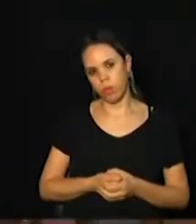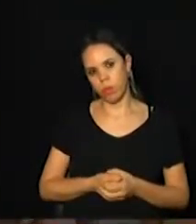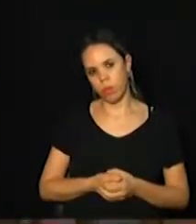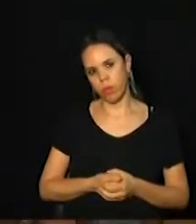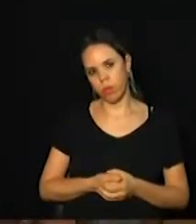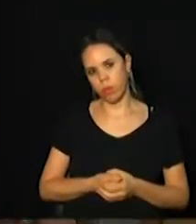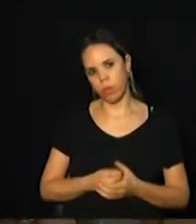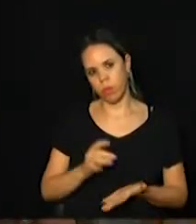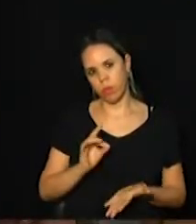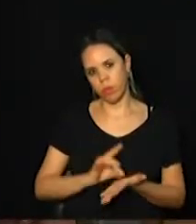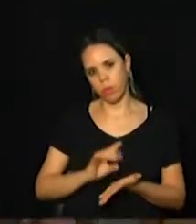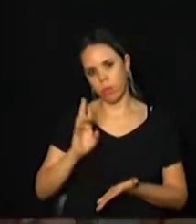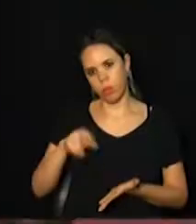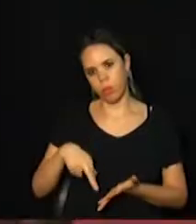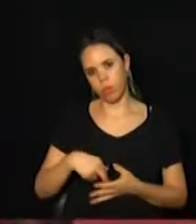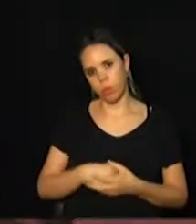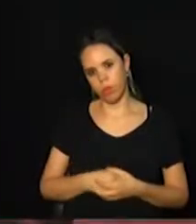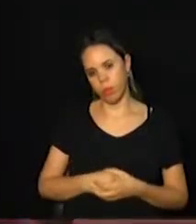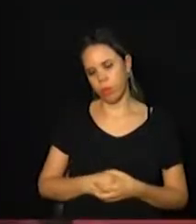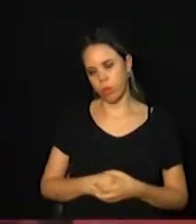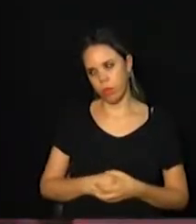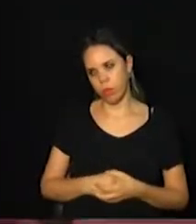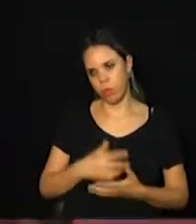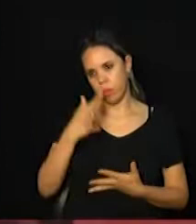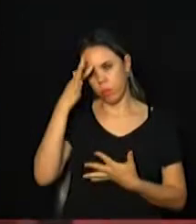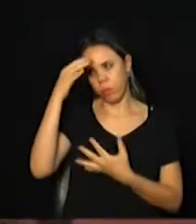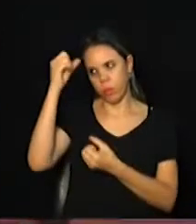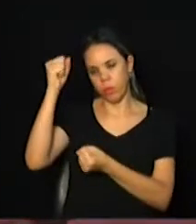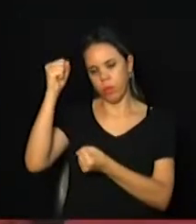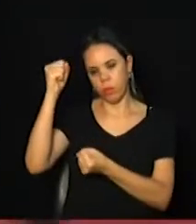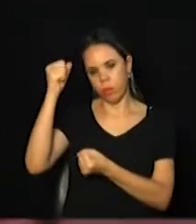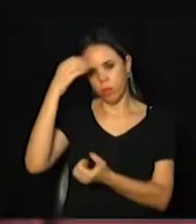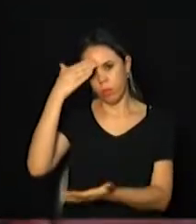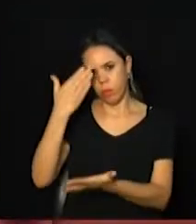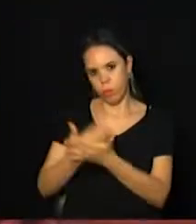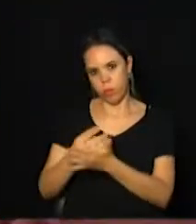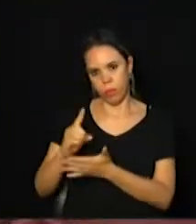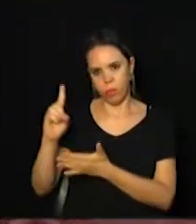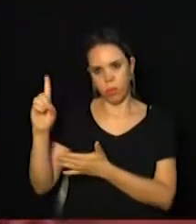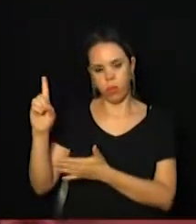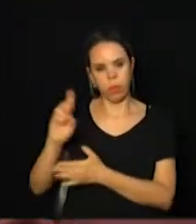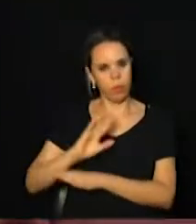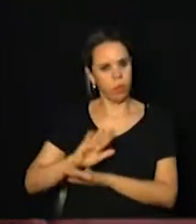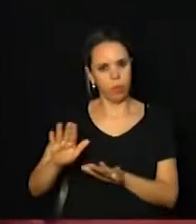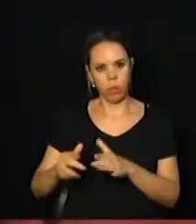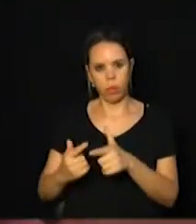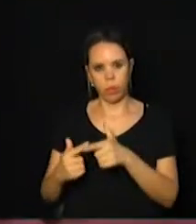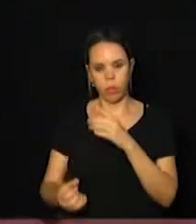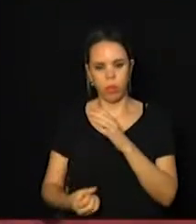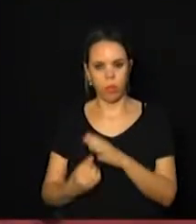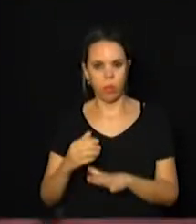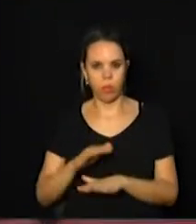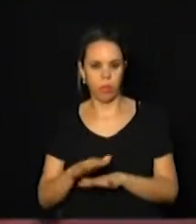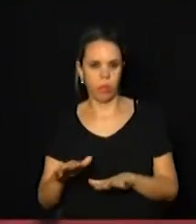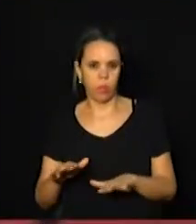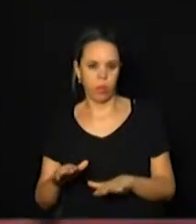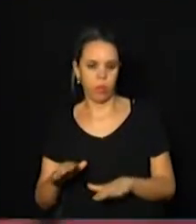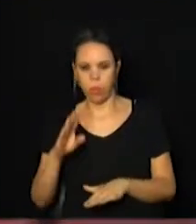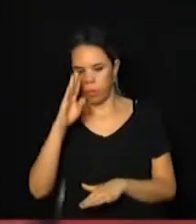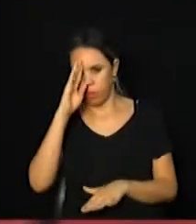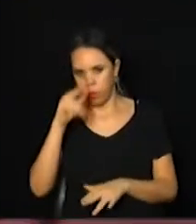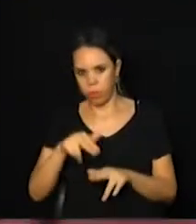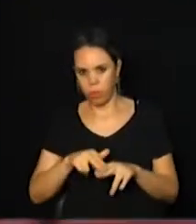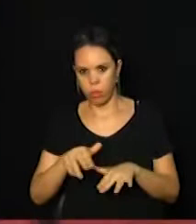realmente tem razão Tenho fé em Deus eu acredito muito em Deus que isso não vai acontecer principalmente